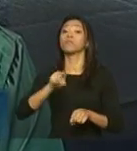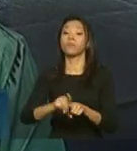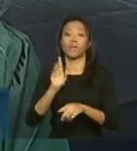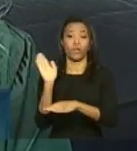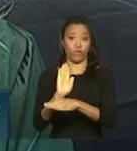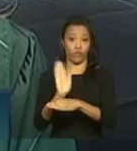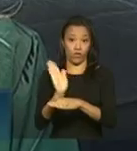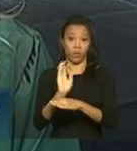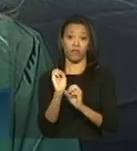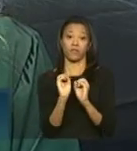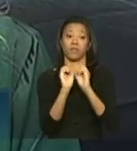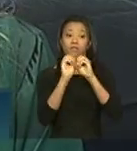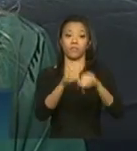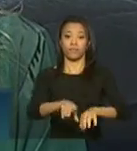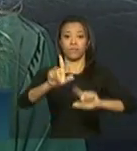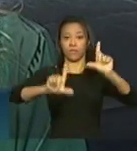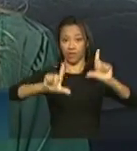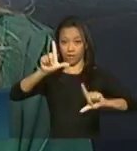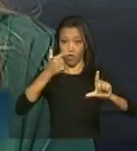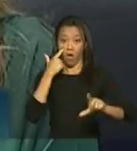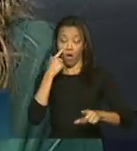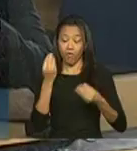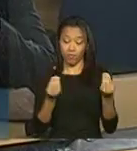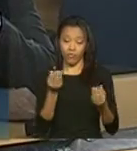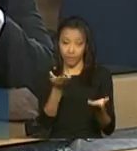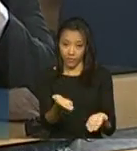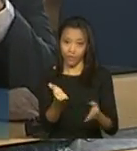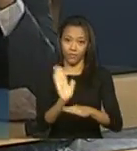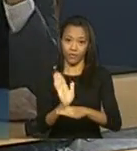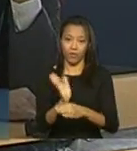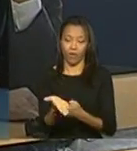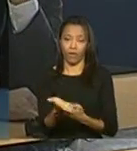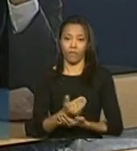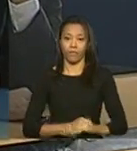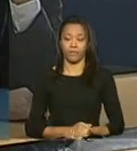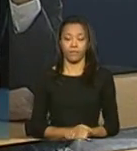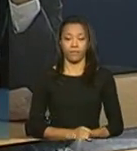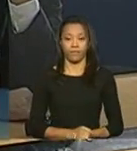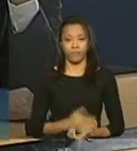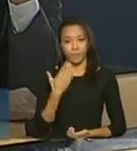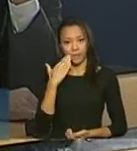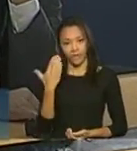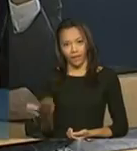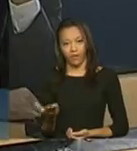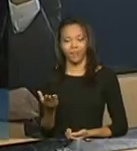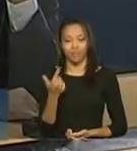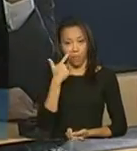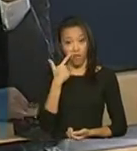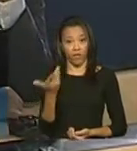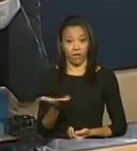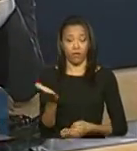televisão. Então, vamos ver o filme, isso. Então? Vamos Obrigado, ver o filme viu, agora. Rosa. Obrigado, doutora Rosa. Vamos ver o filme,